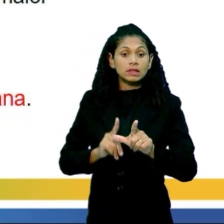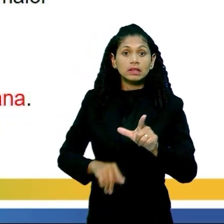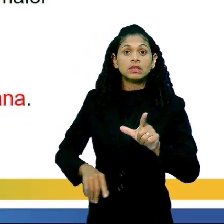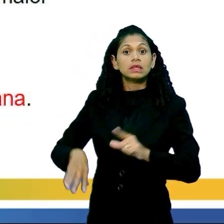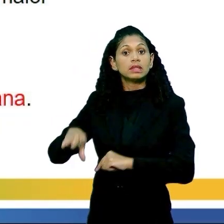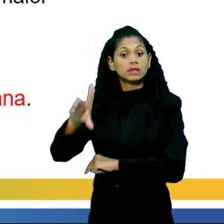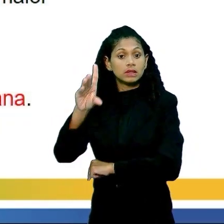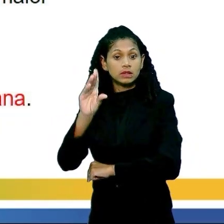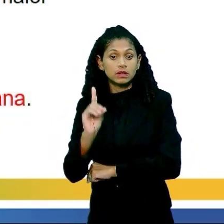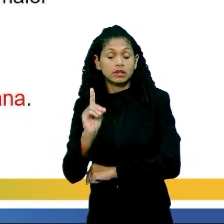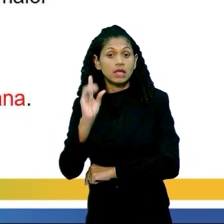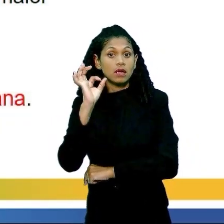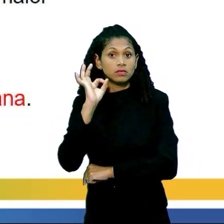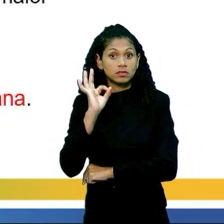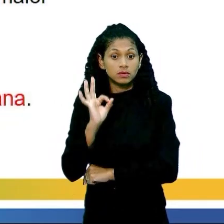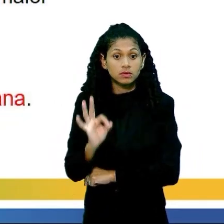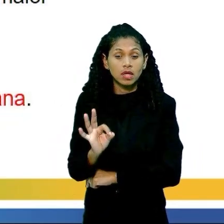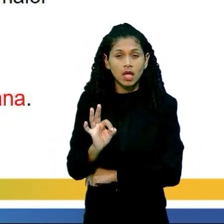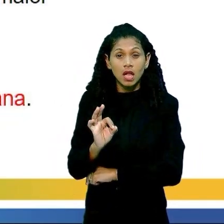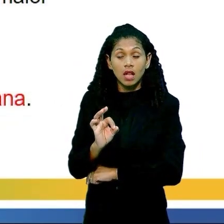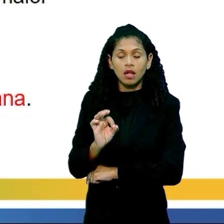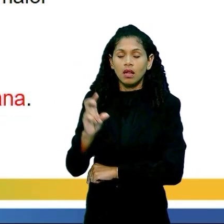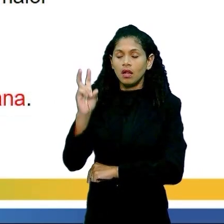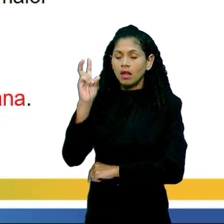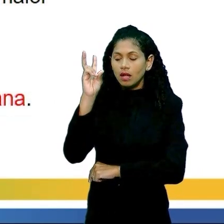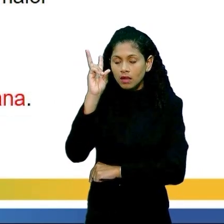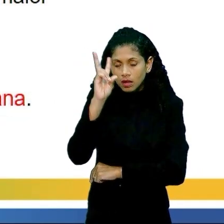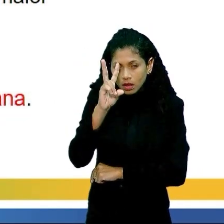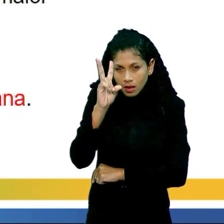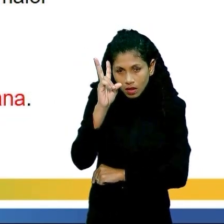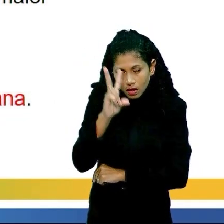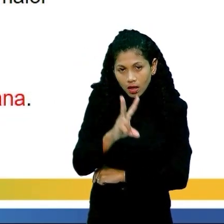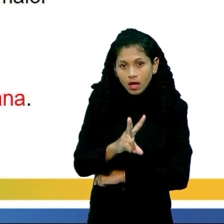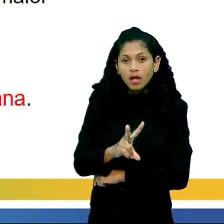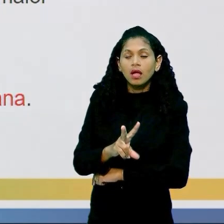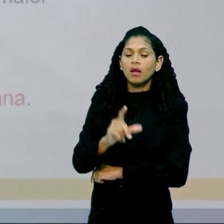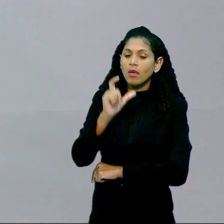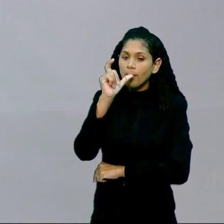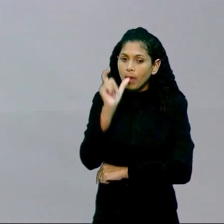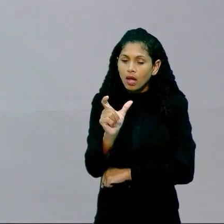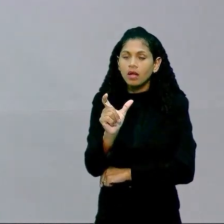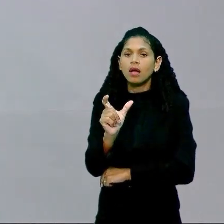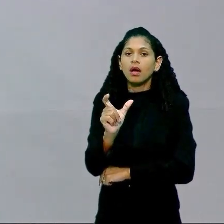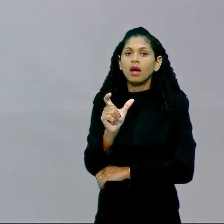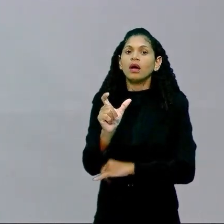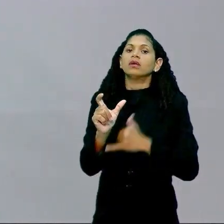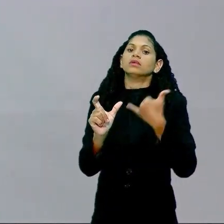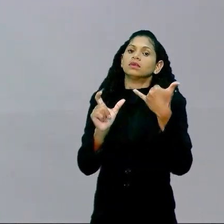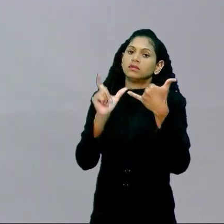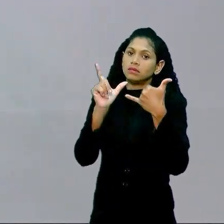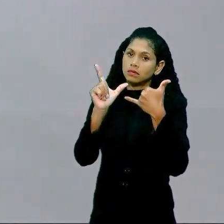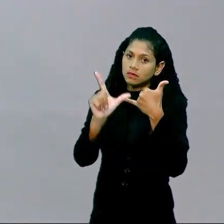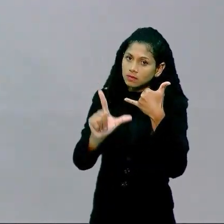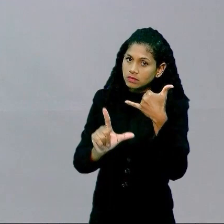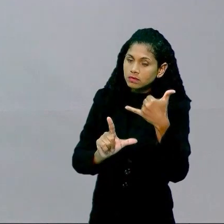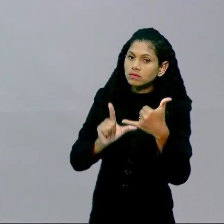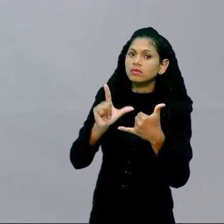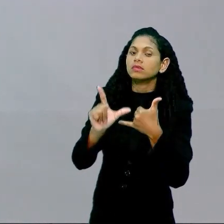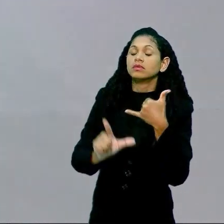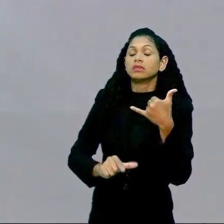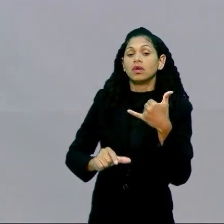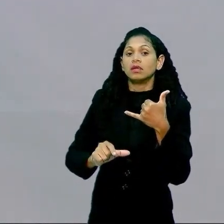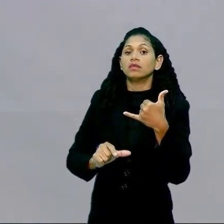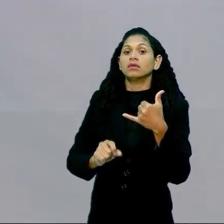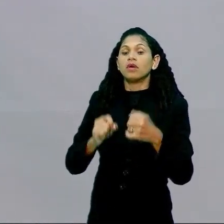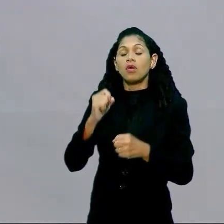D. Lembrem dessa palavra, levem essa palavra. Lúdico, ludicidade. Não esqueçam mais, porque